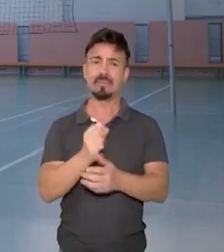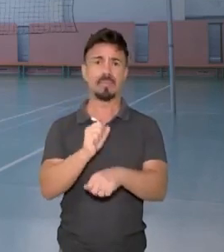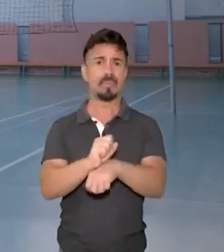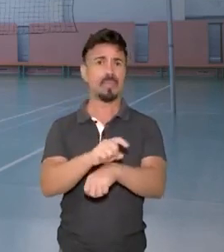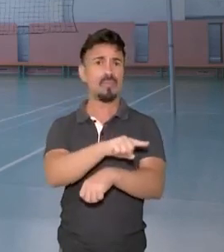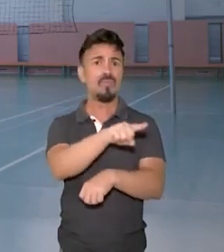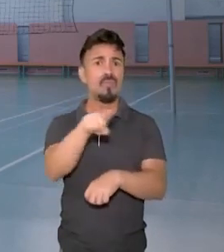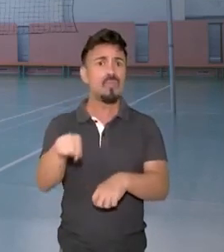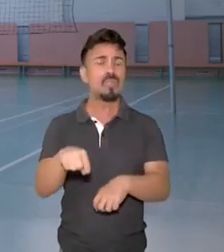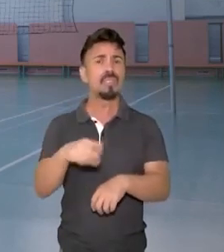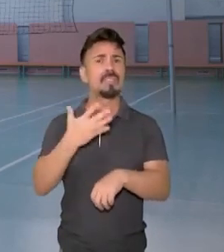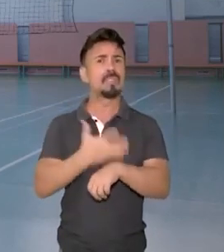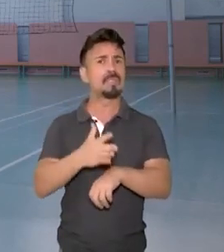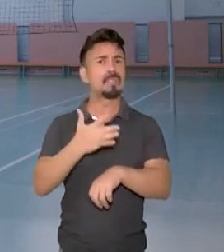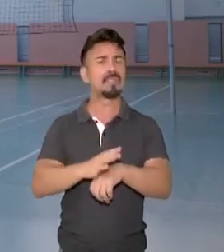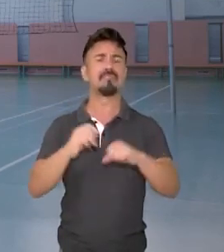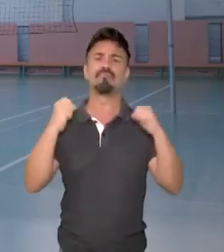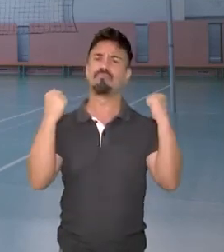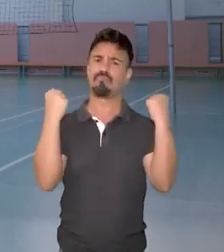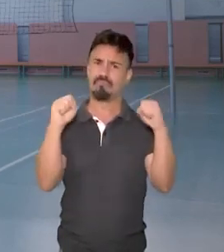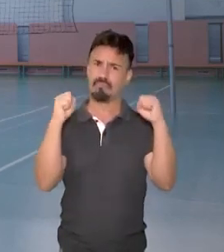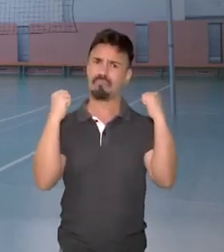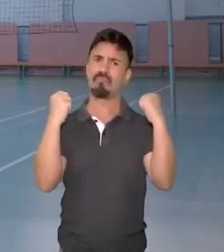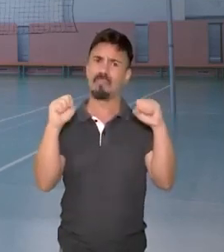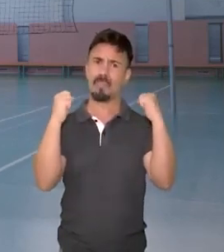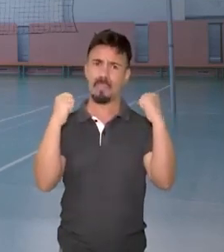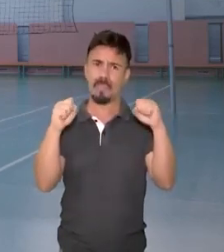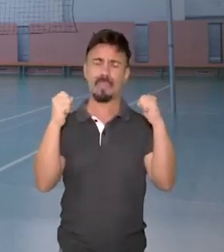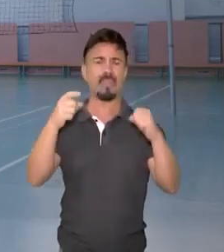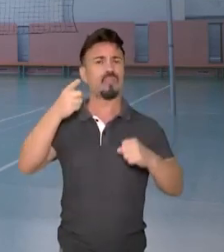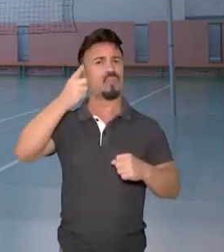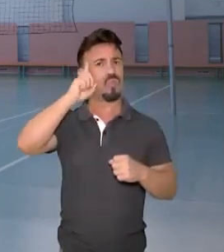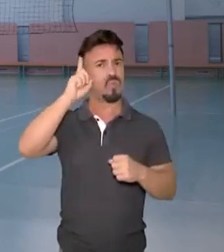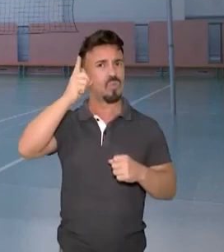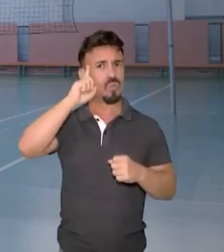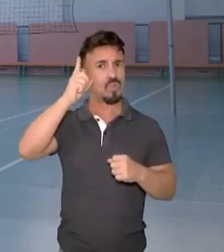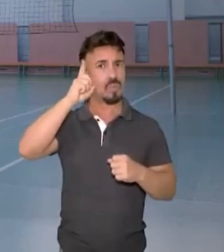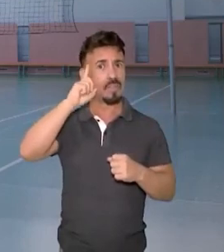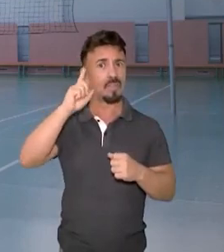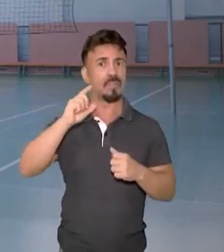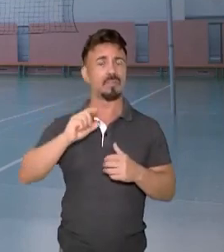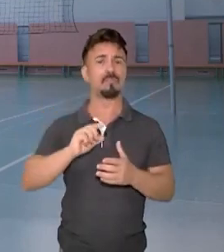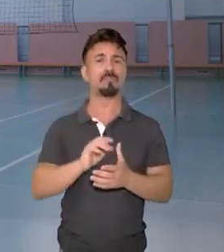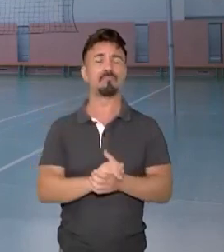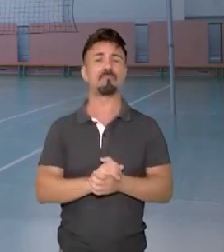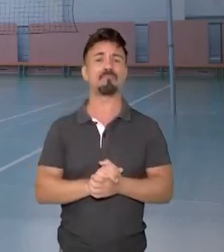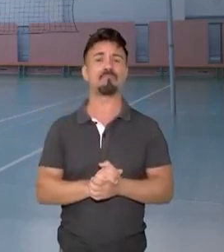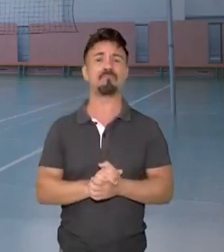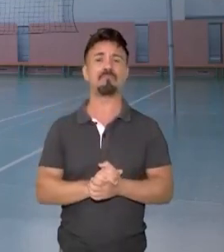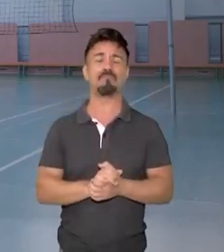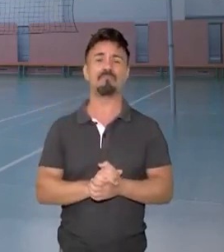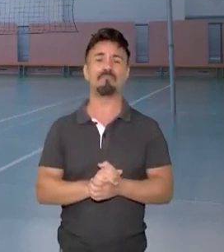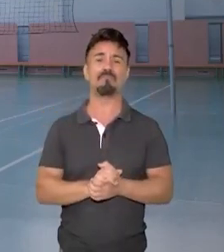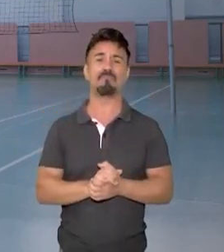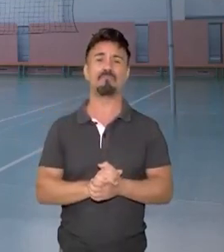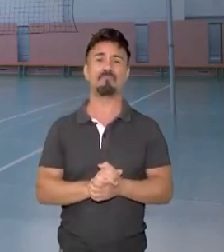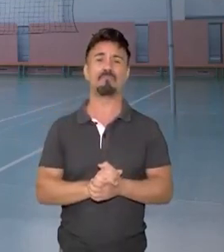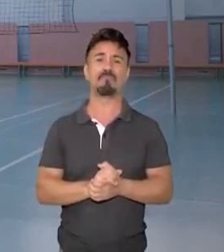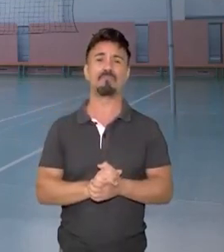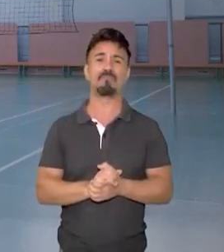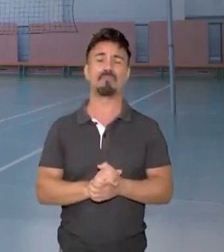mantém o hábito de praticar atividade física no dia a dia de vocês e espero que